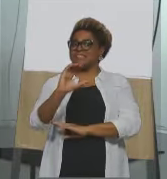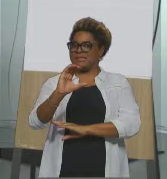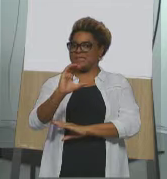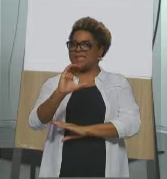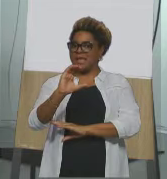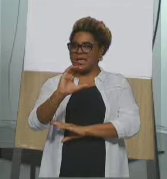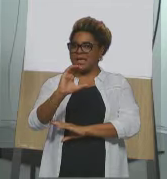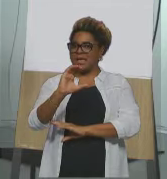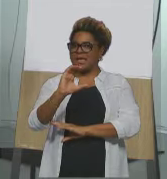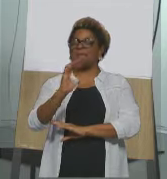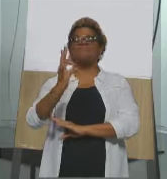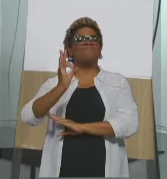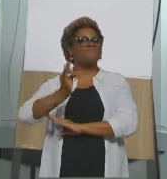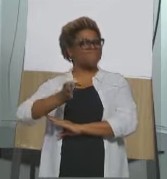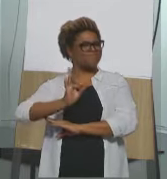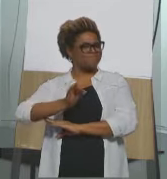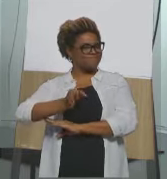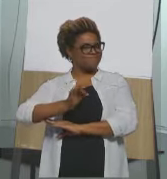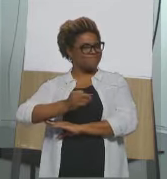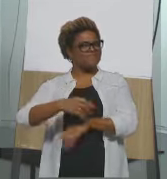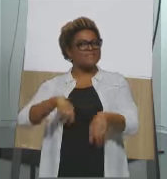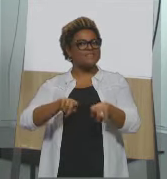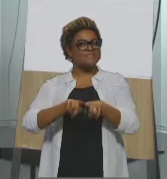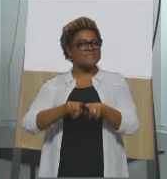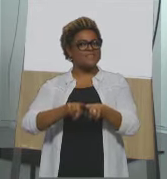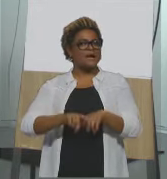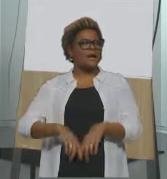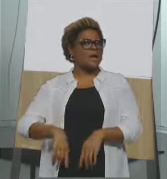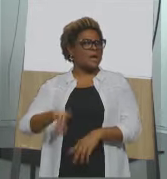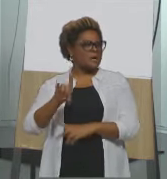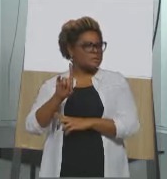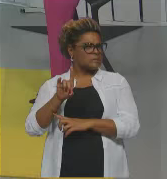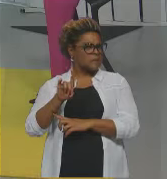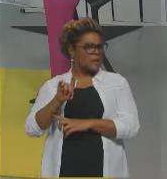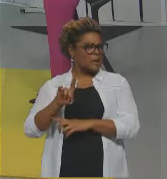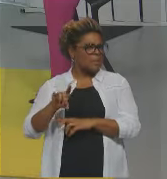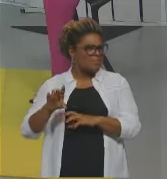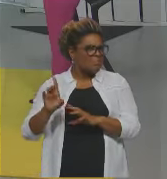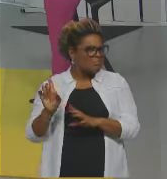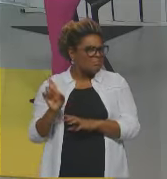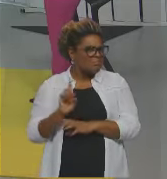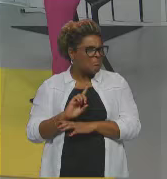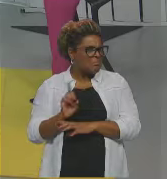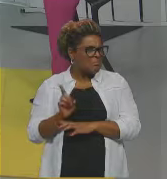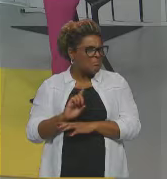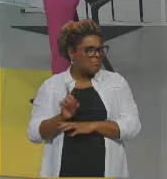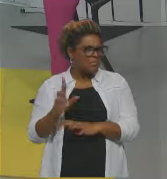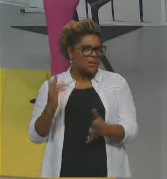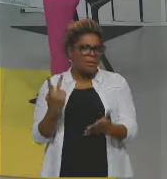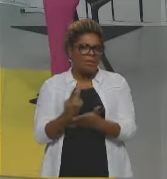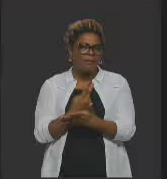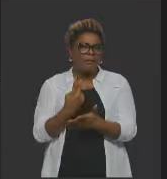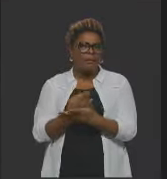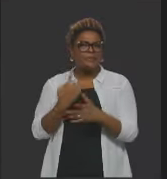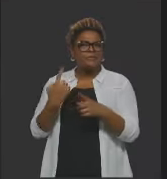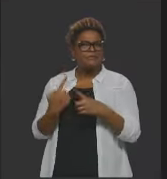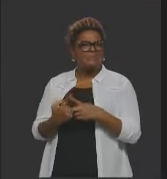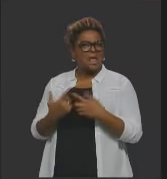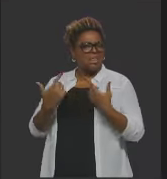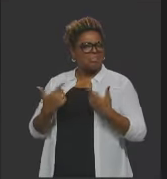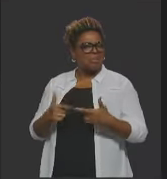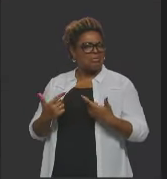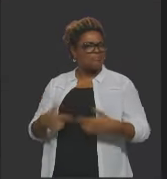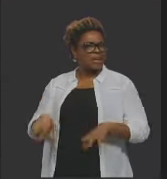sangue? Sim. Também. Responsável pela digestão dos alimentos? Não. Porque nós estamos falando do